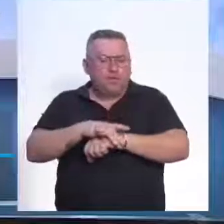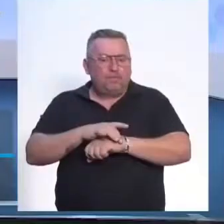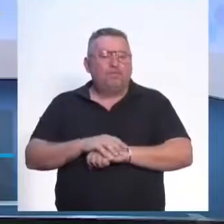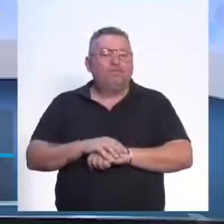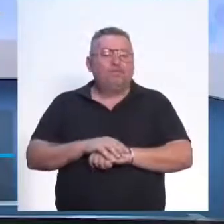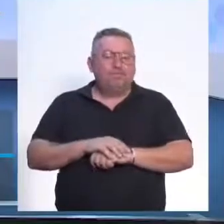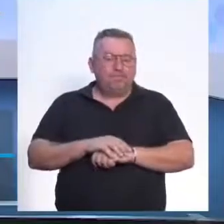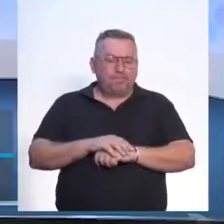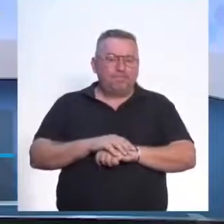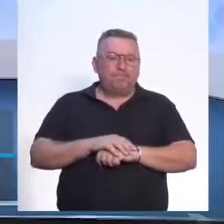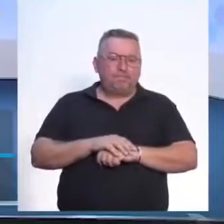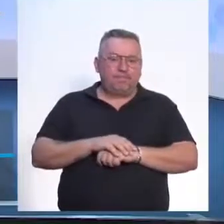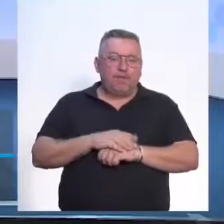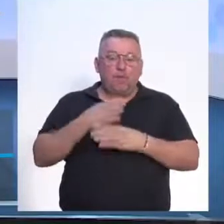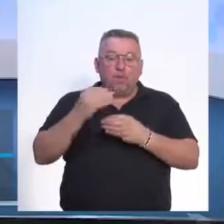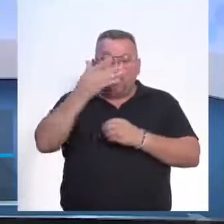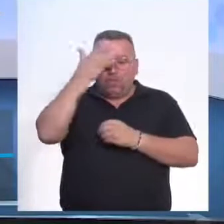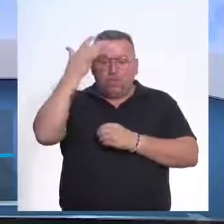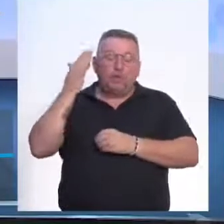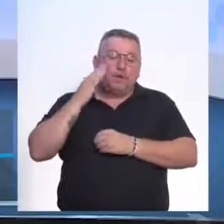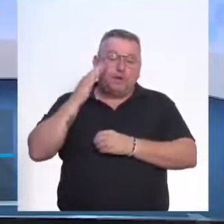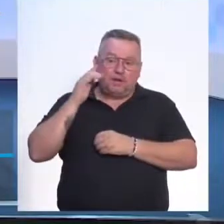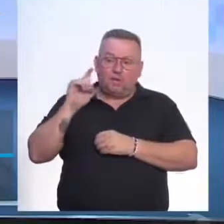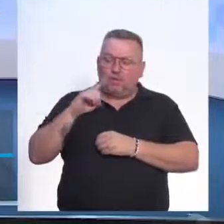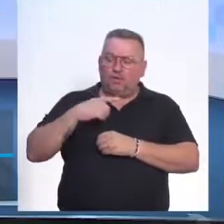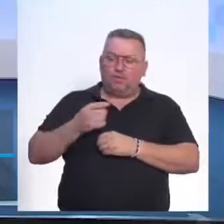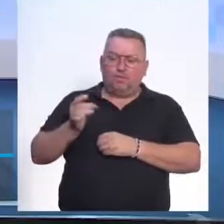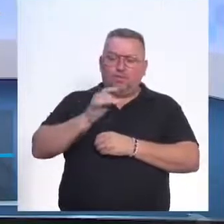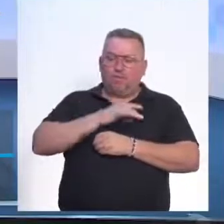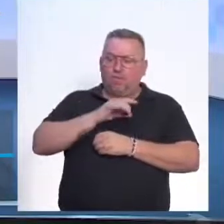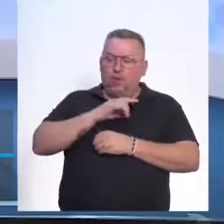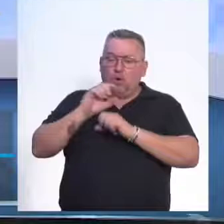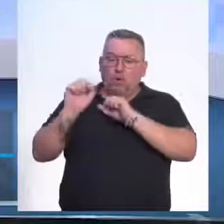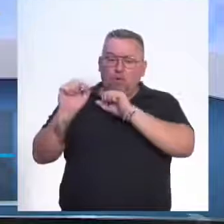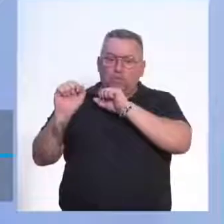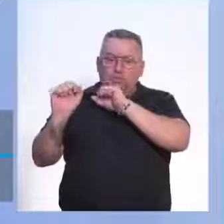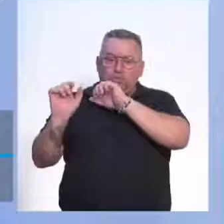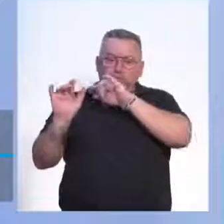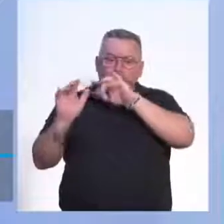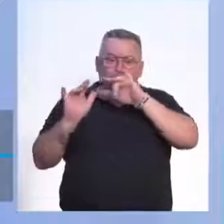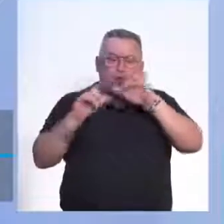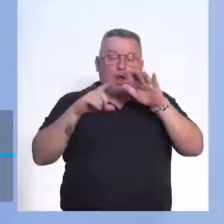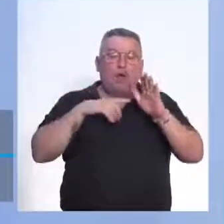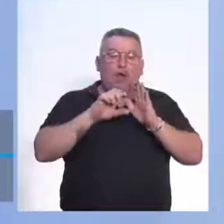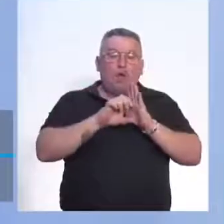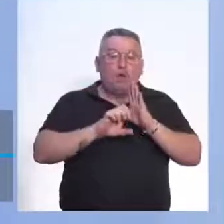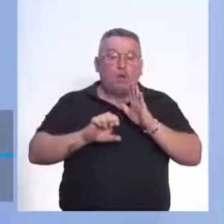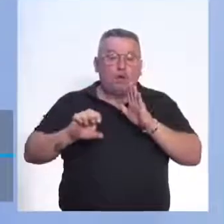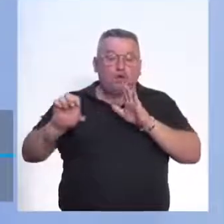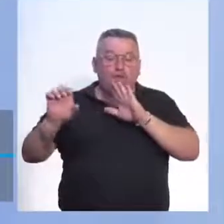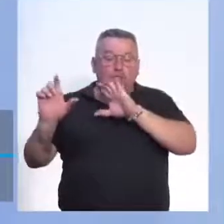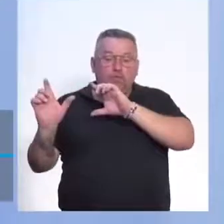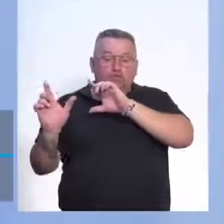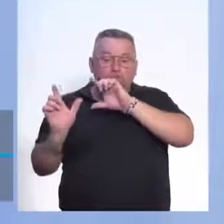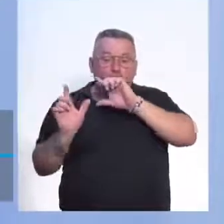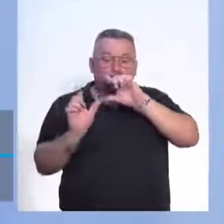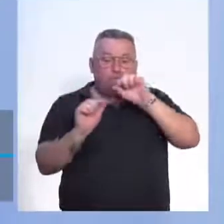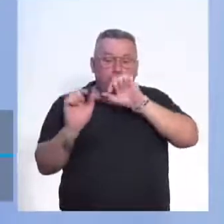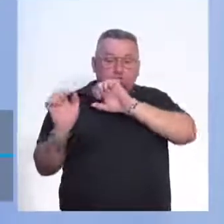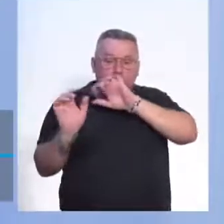campo. Isso. Então, muitas pessoas entenderam isso. Nós tivemos aí um êxodo das cidades. Então, nós chamamos isso